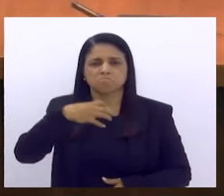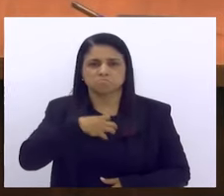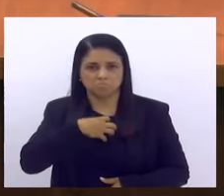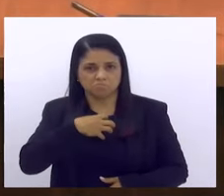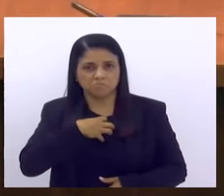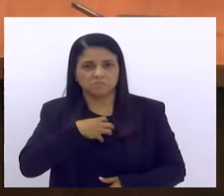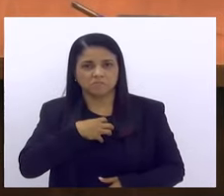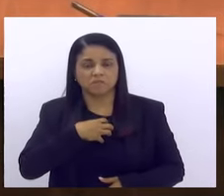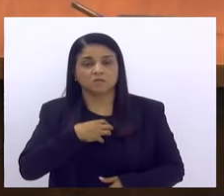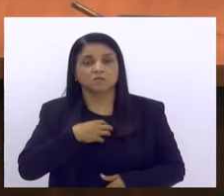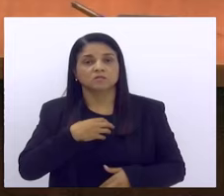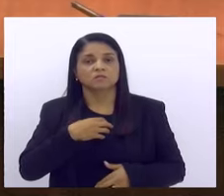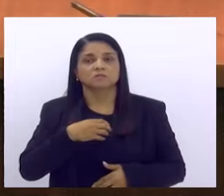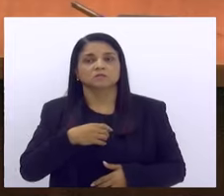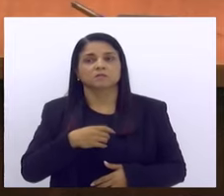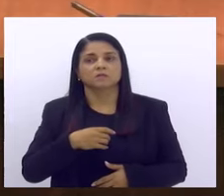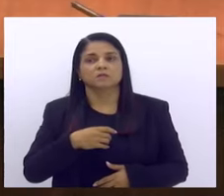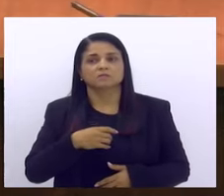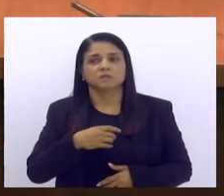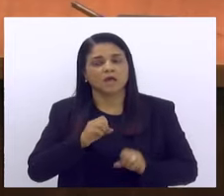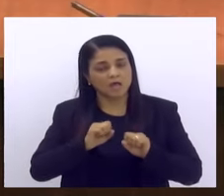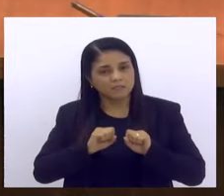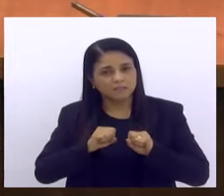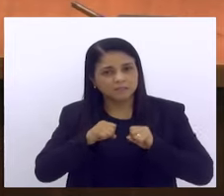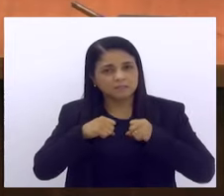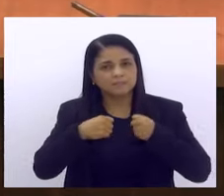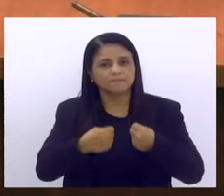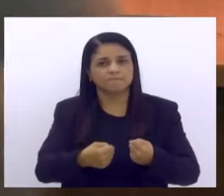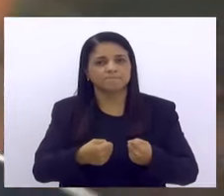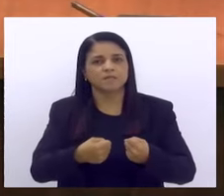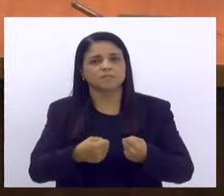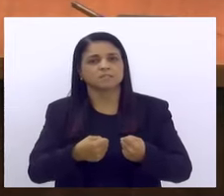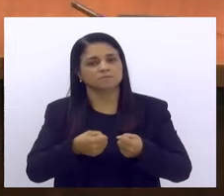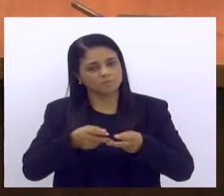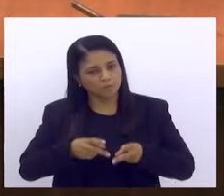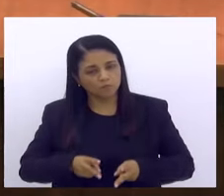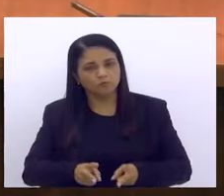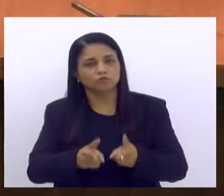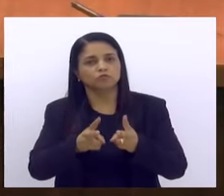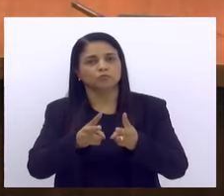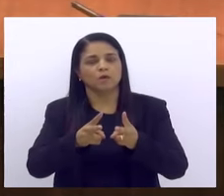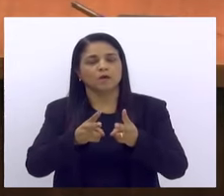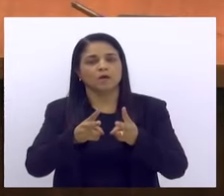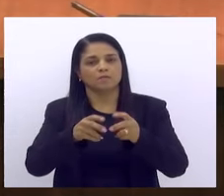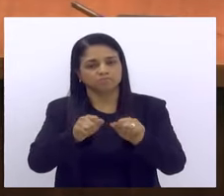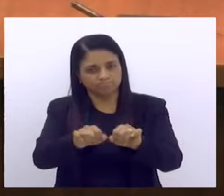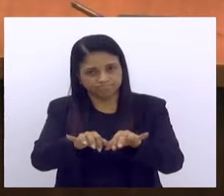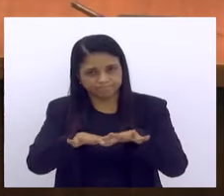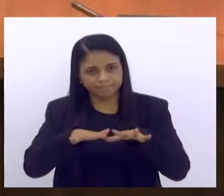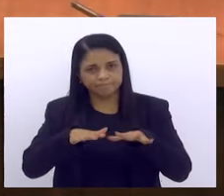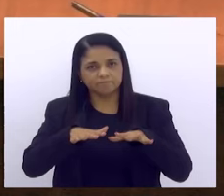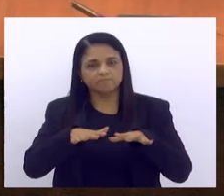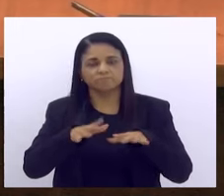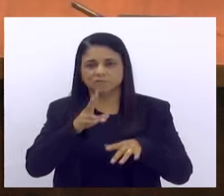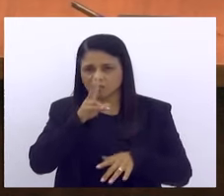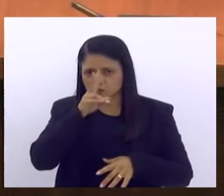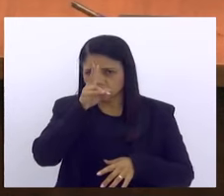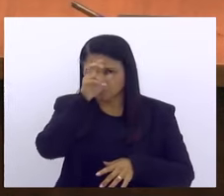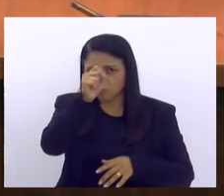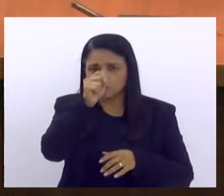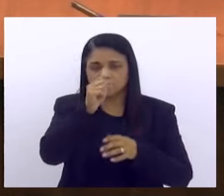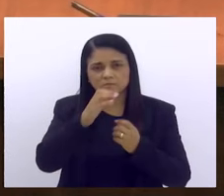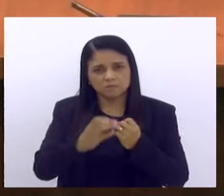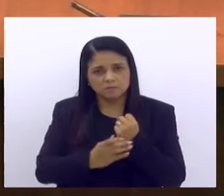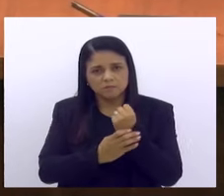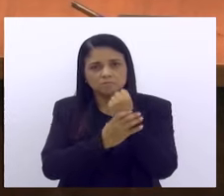sobretudo que no diz respeito à defesa incondicional que vamos continuar fazendo nesse plenário das forças de segurança,